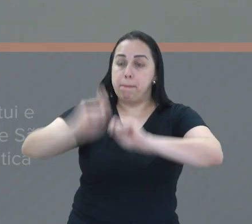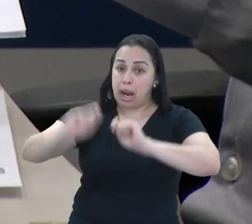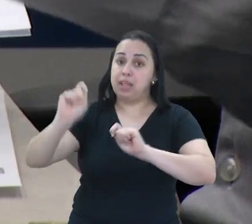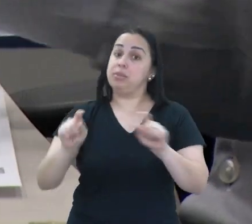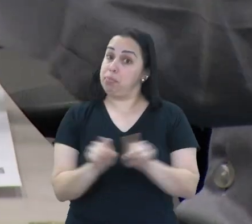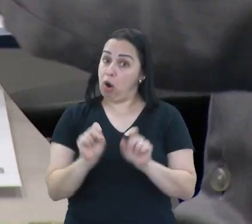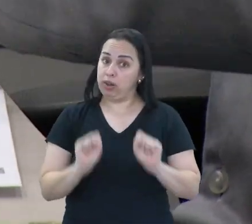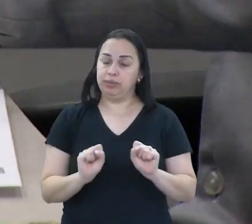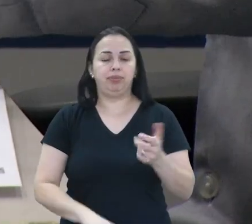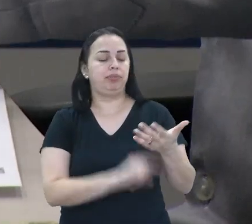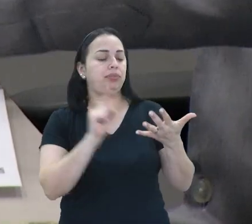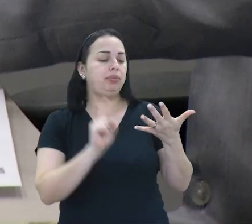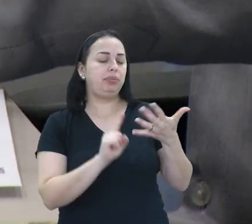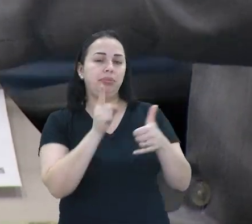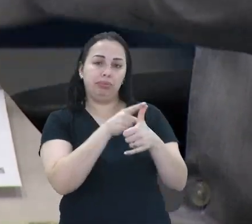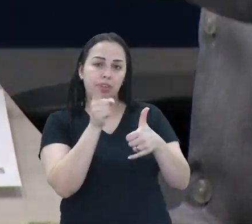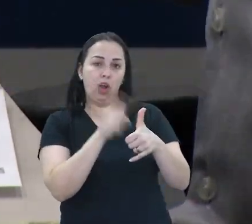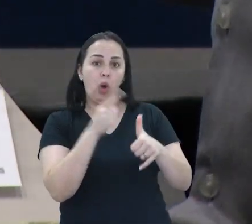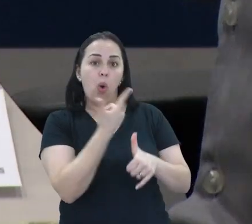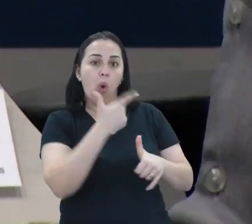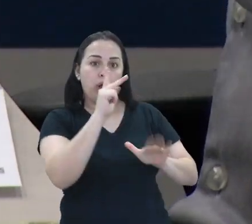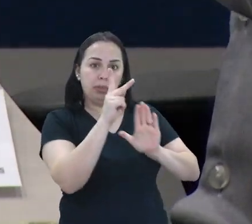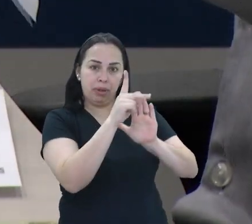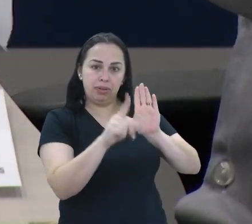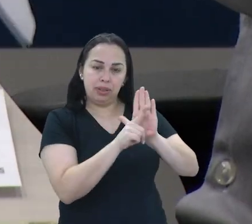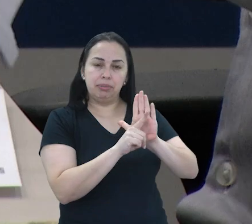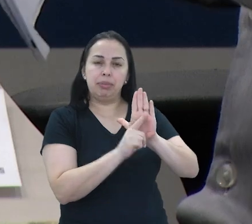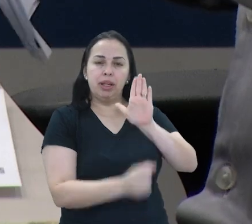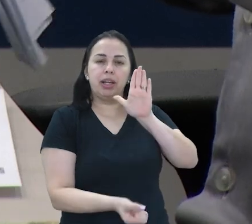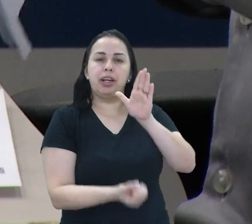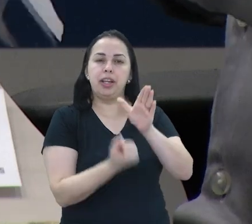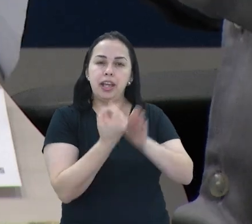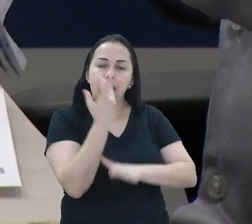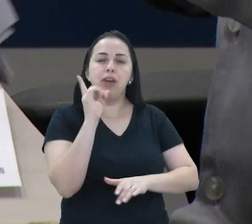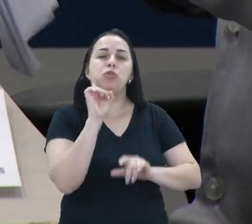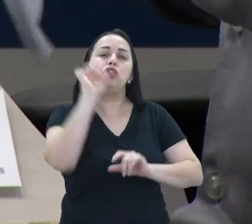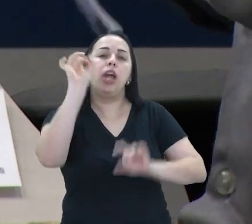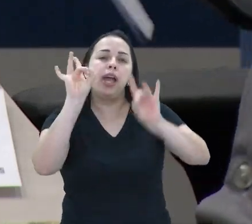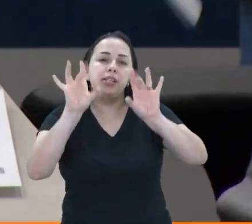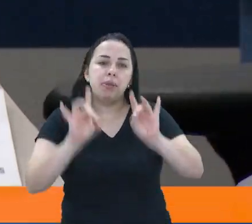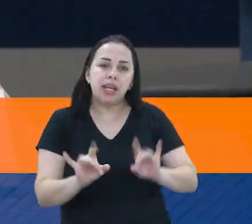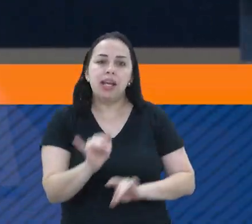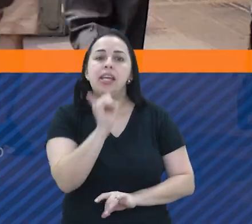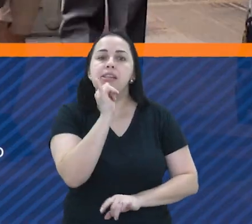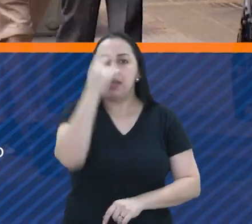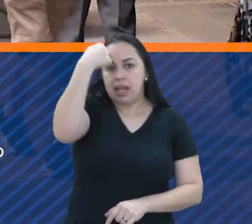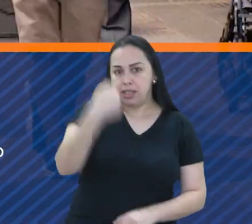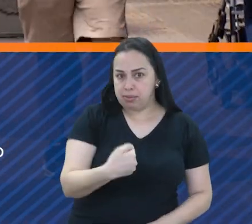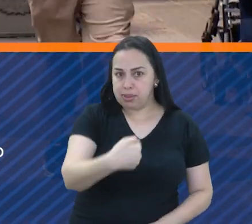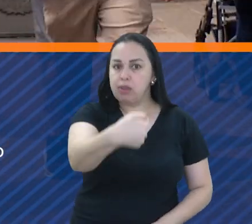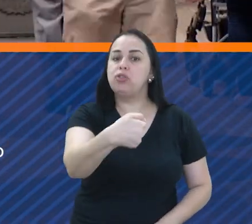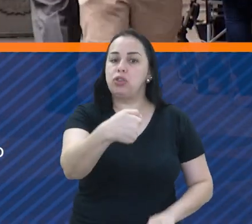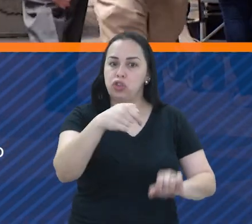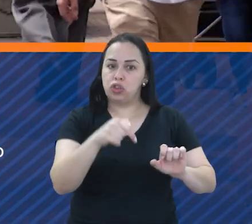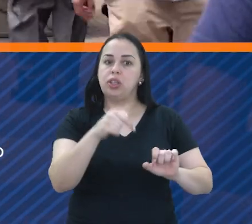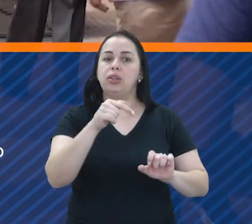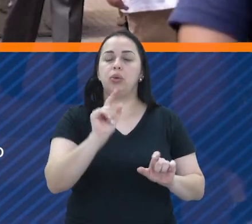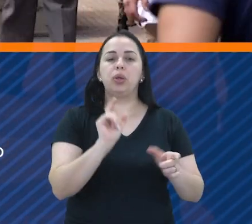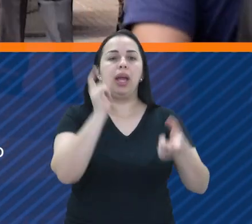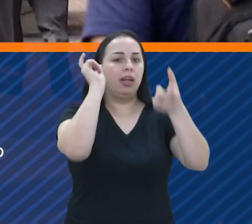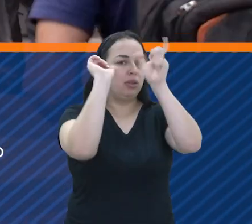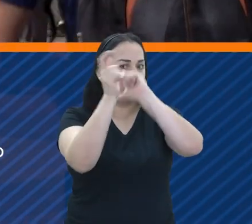atividade. Ainda segue para a apreciação dos parlamentares propostas para a criação de datas comemorativas, como a Semana de Conscientização